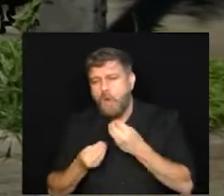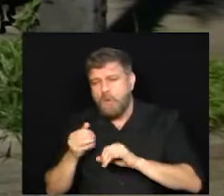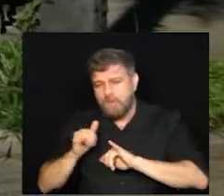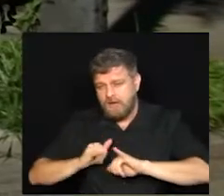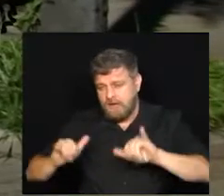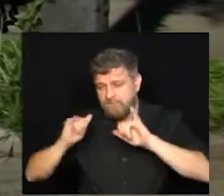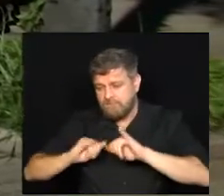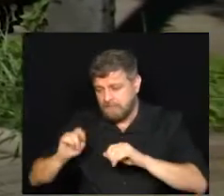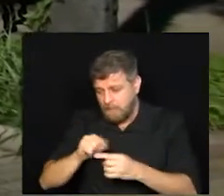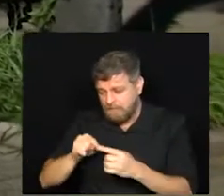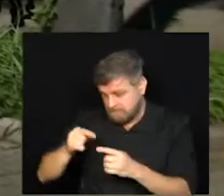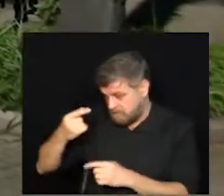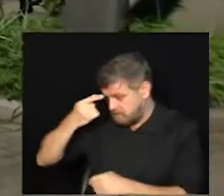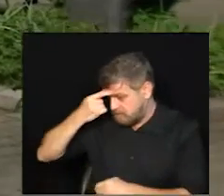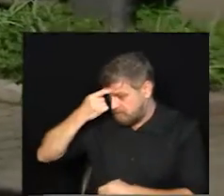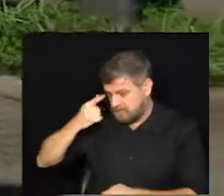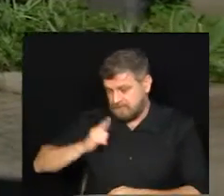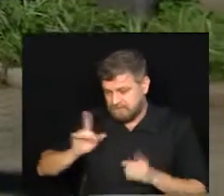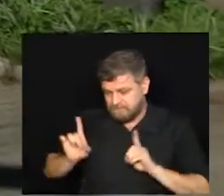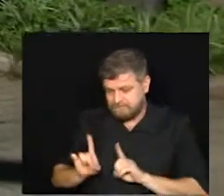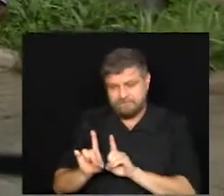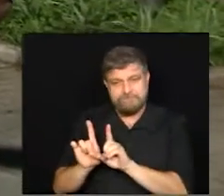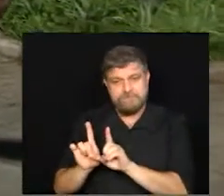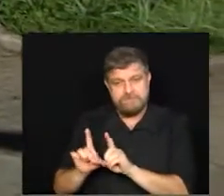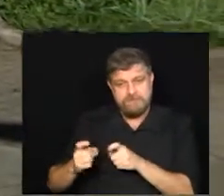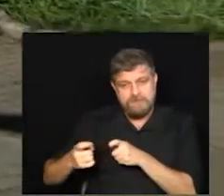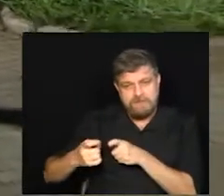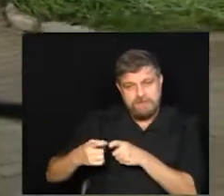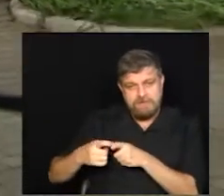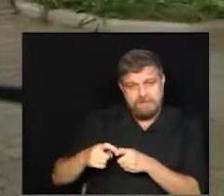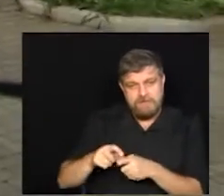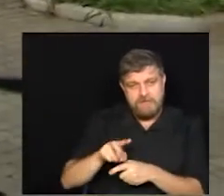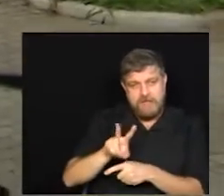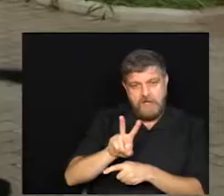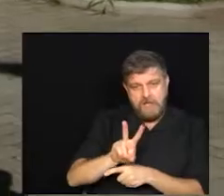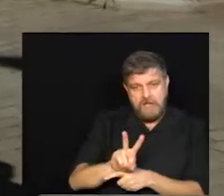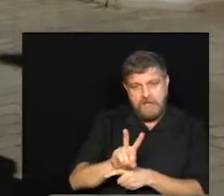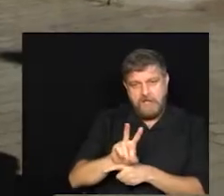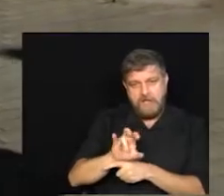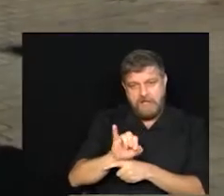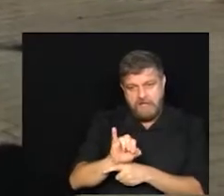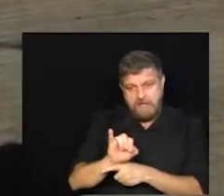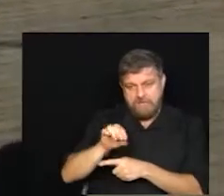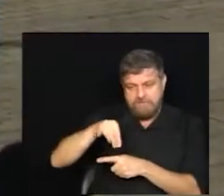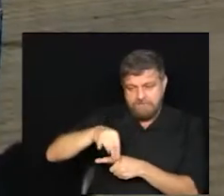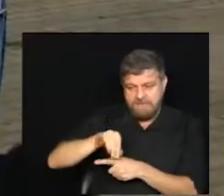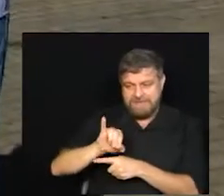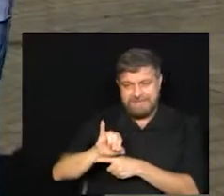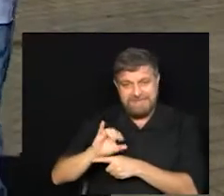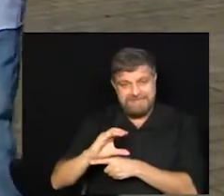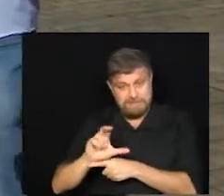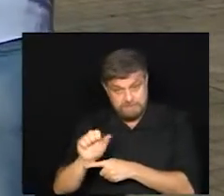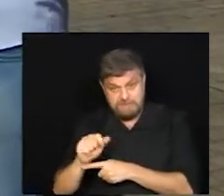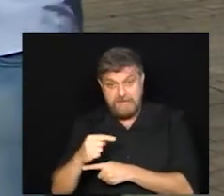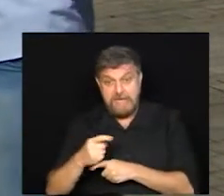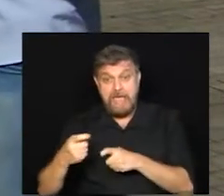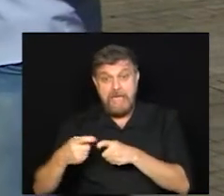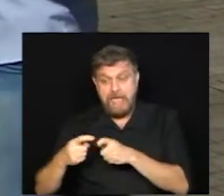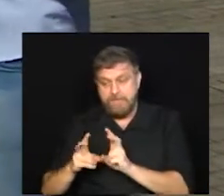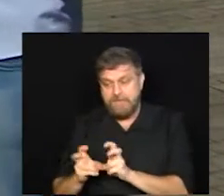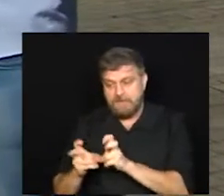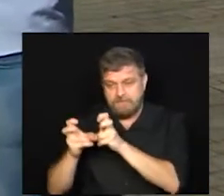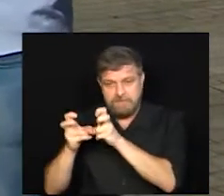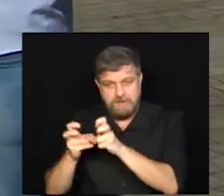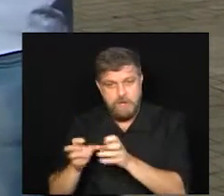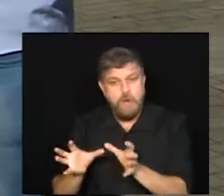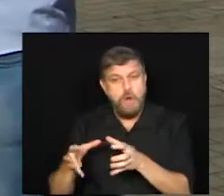de conscientização, está aqui ao meu lado o doutor Vinícius Conceição, ele que é médico oncologista do Grupo Sonhe e